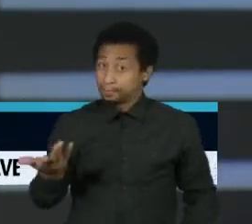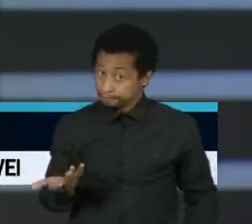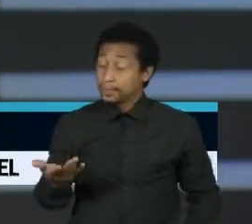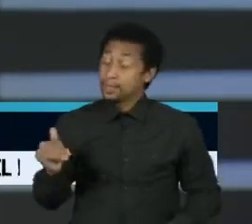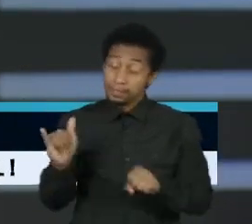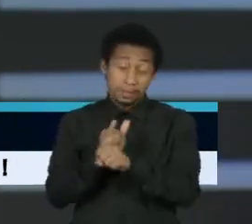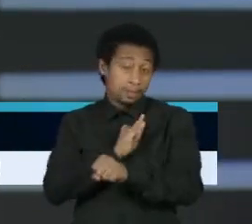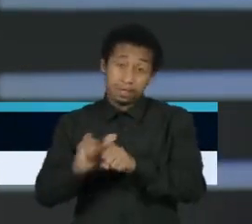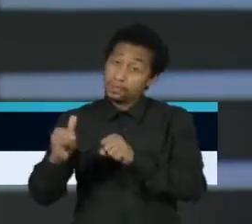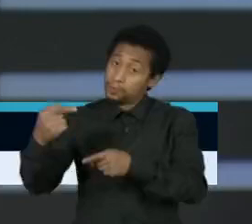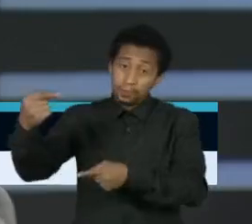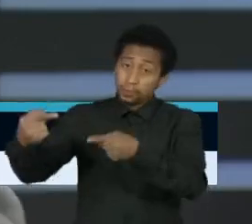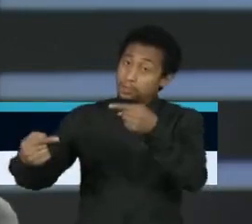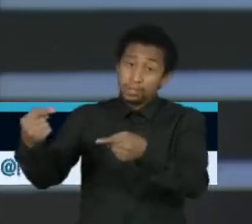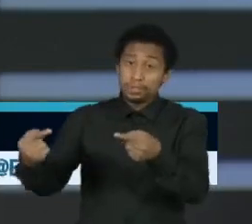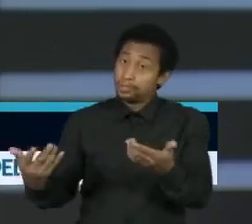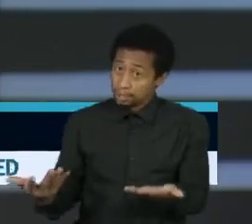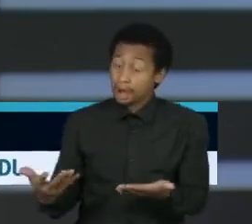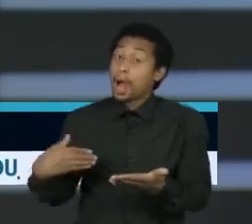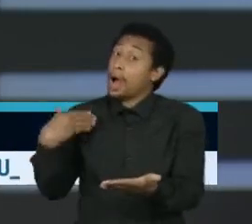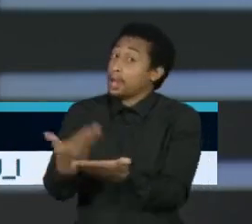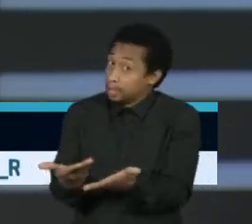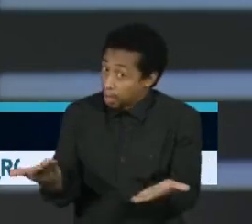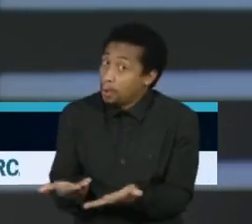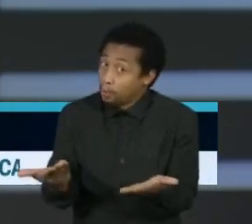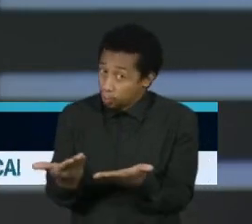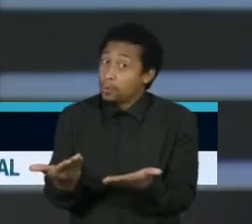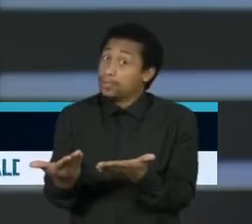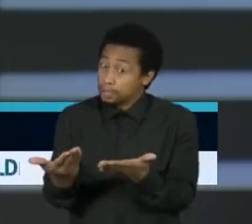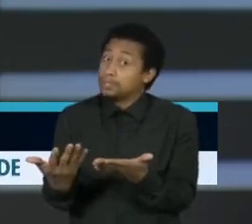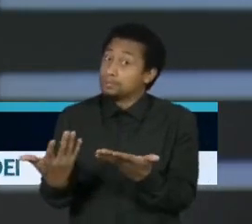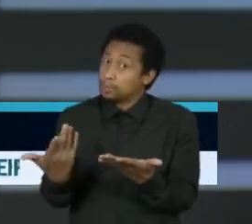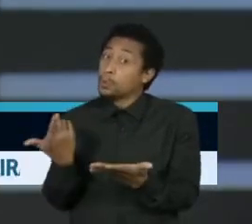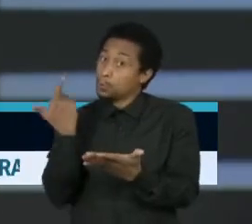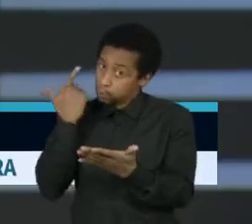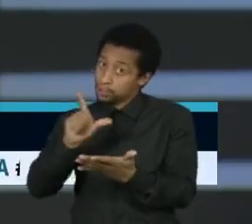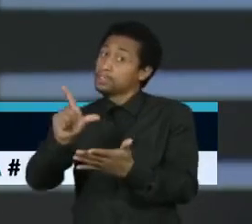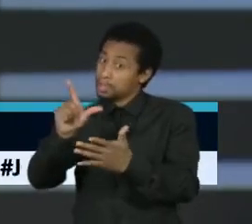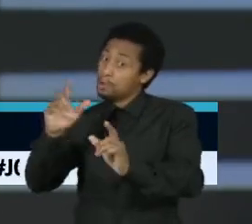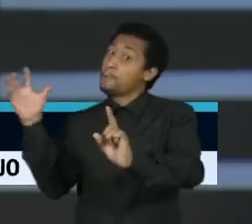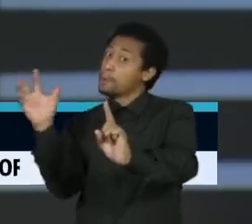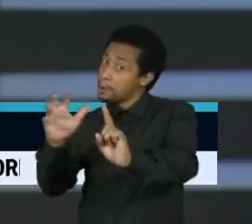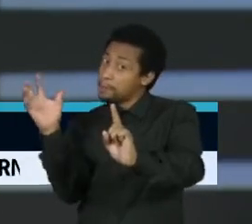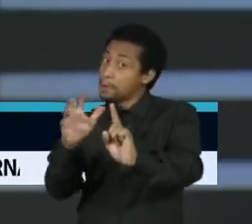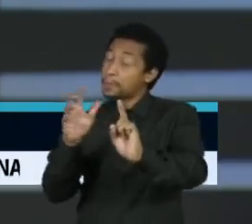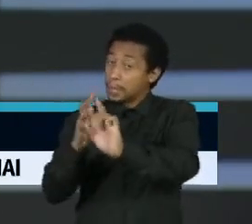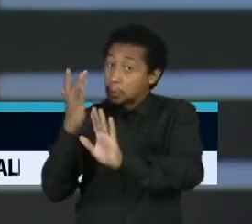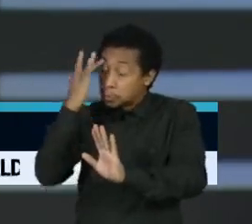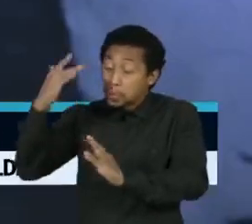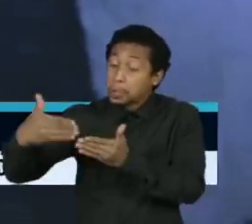jogada política que funcionou até hoje, em muitos casos. Então, eu não sei se essa coisa vai tão rápido assim, não.